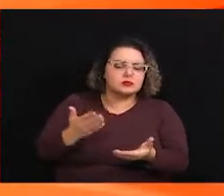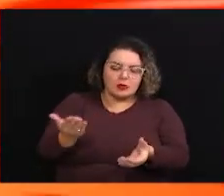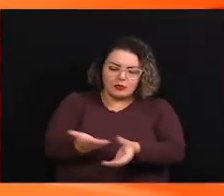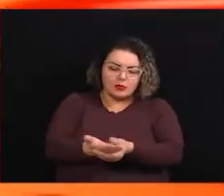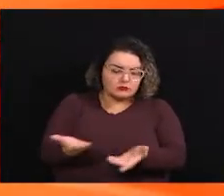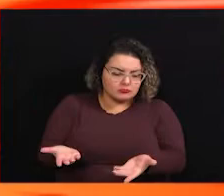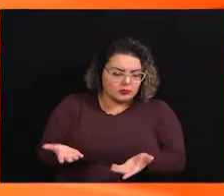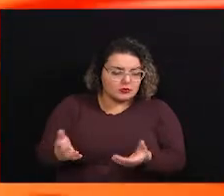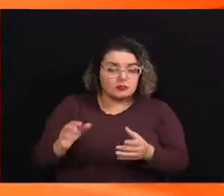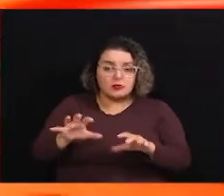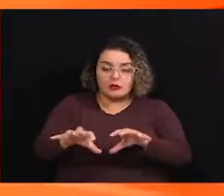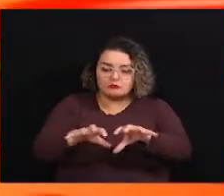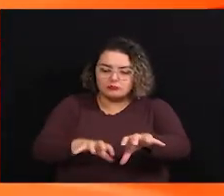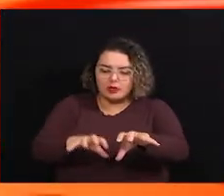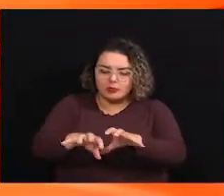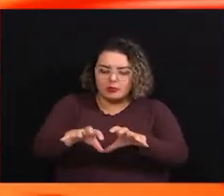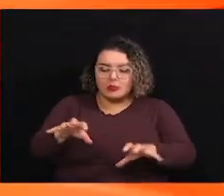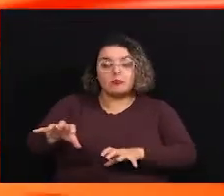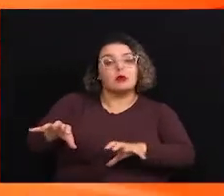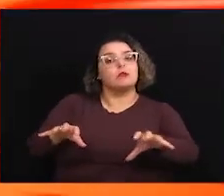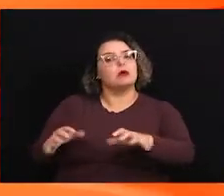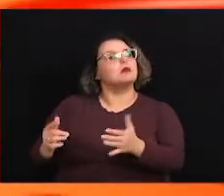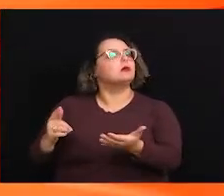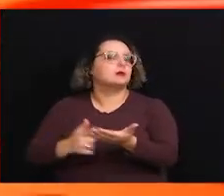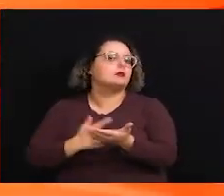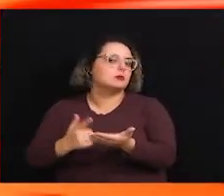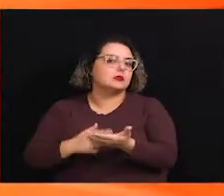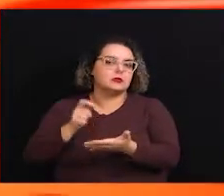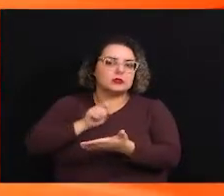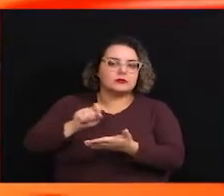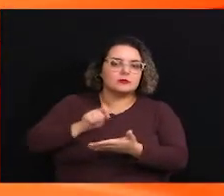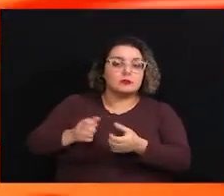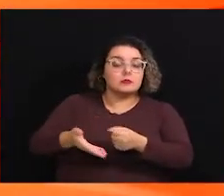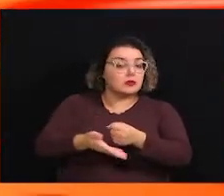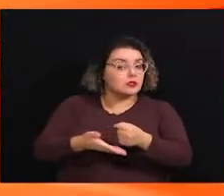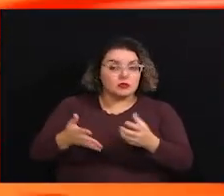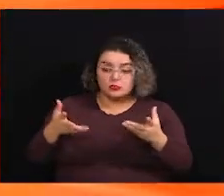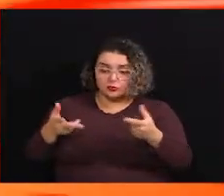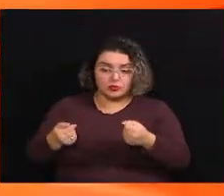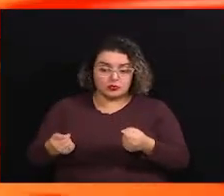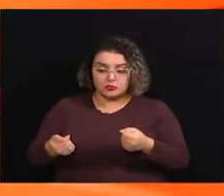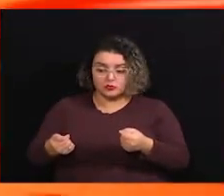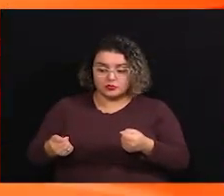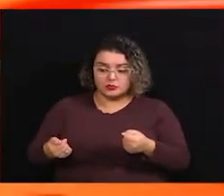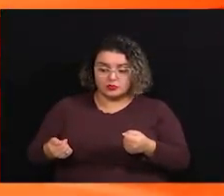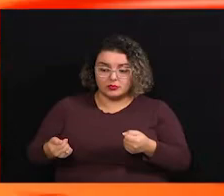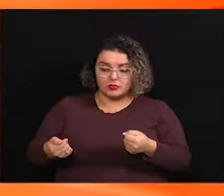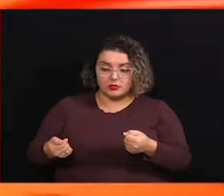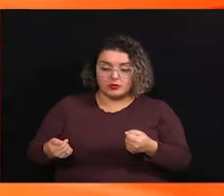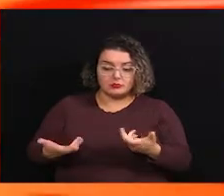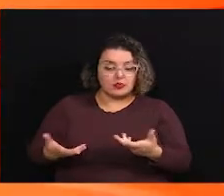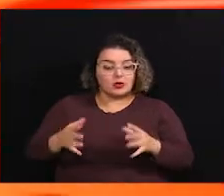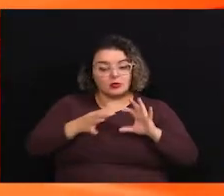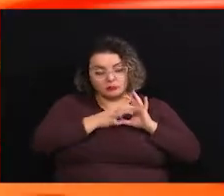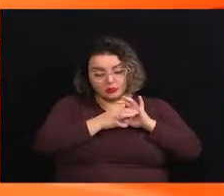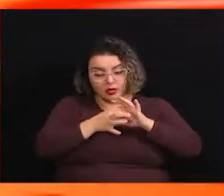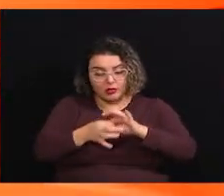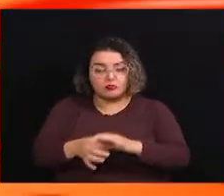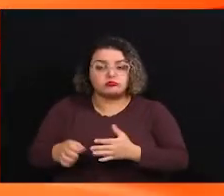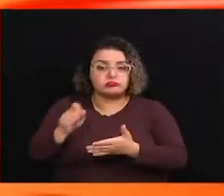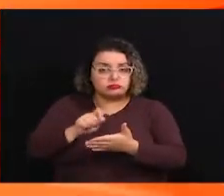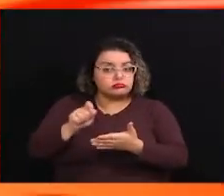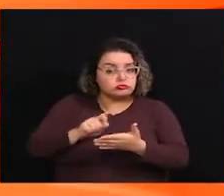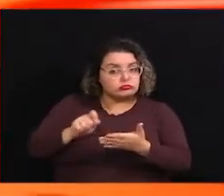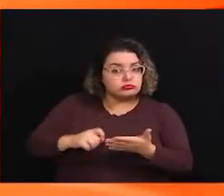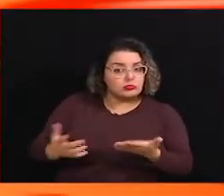esses processos e eu montei o livro, né, baseado naquilo ali, coloquei parte do processo, mas contei a